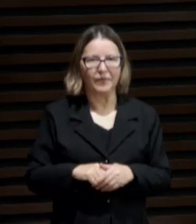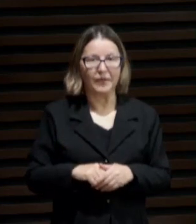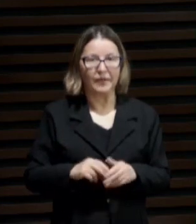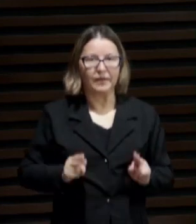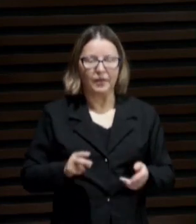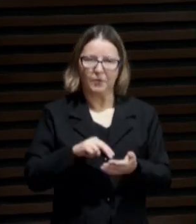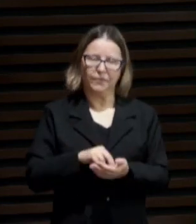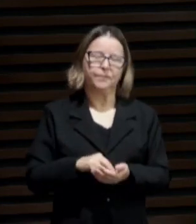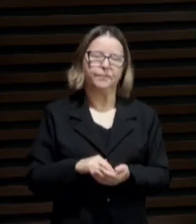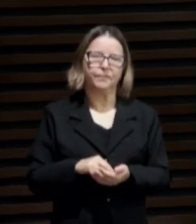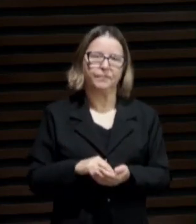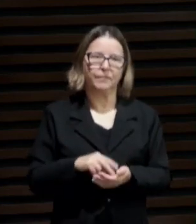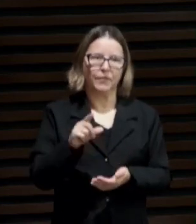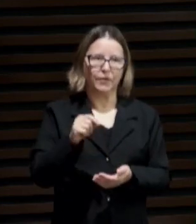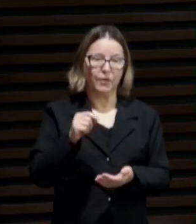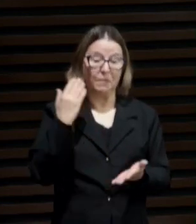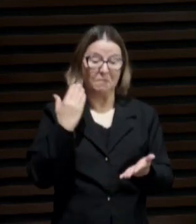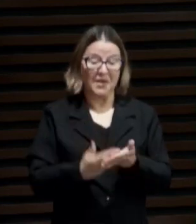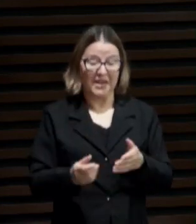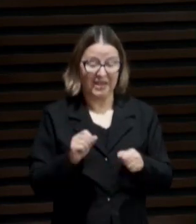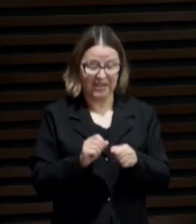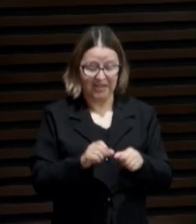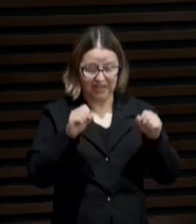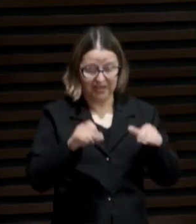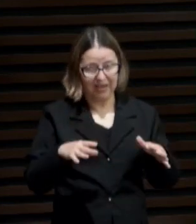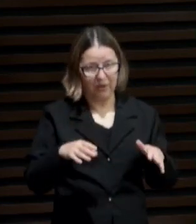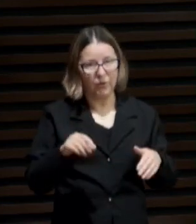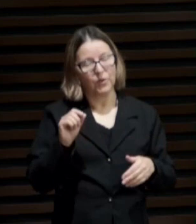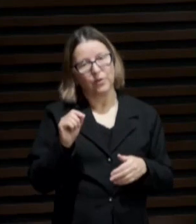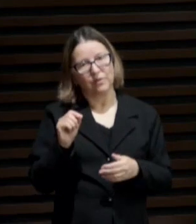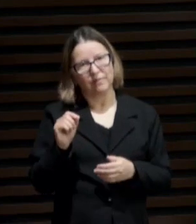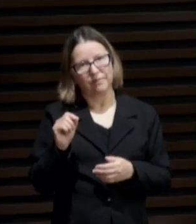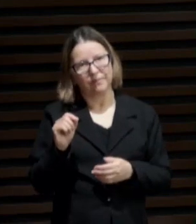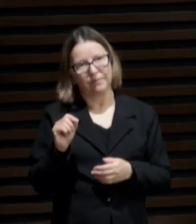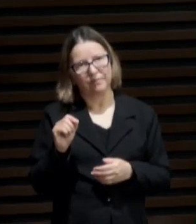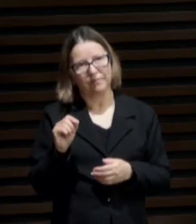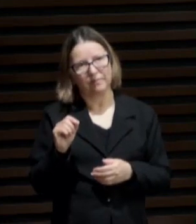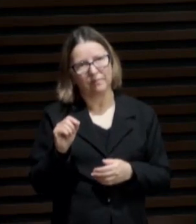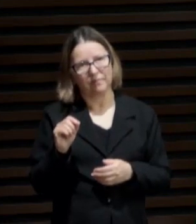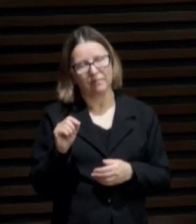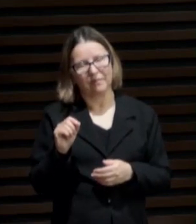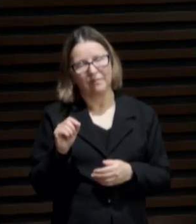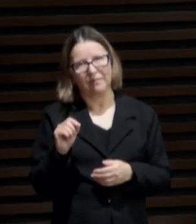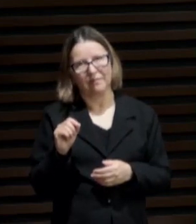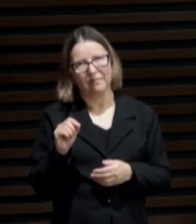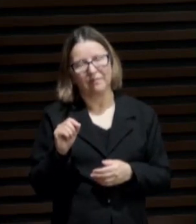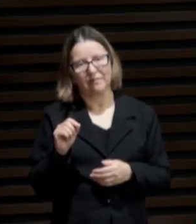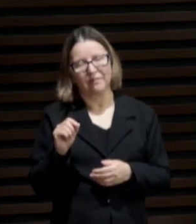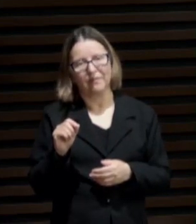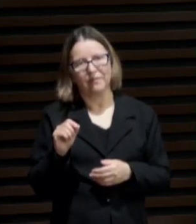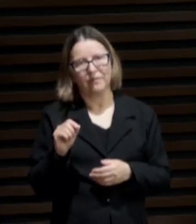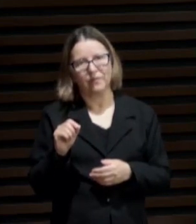Ele preferiu perder a criação do que o homem. Ele muito poderia ter dito para Adão: Adão, você desobedeceu,